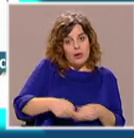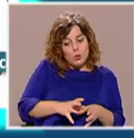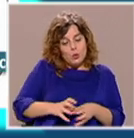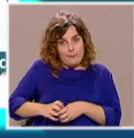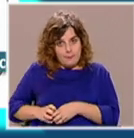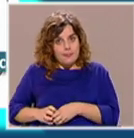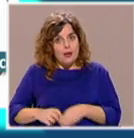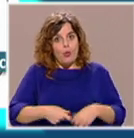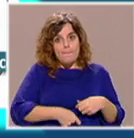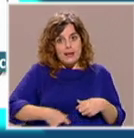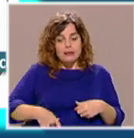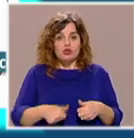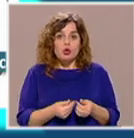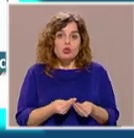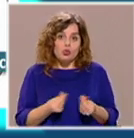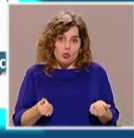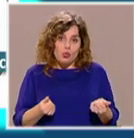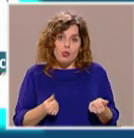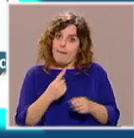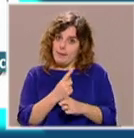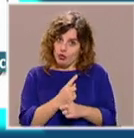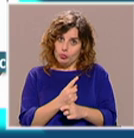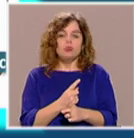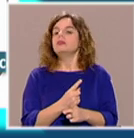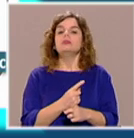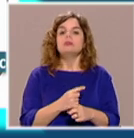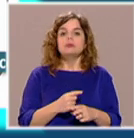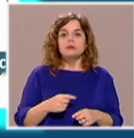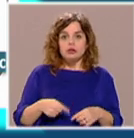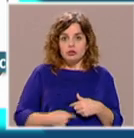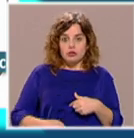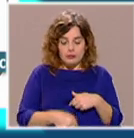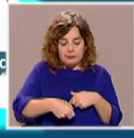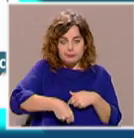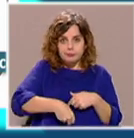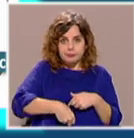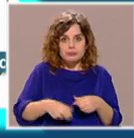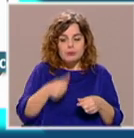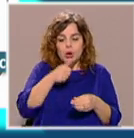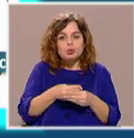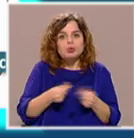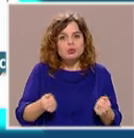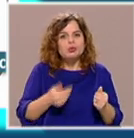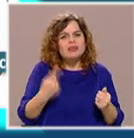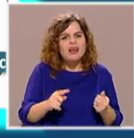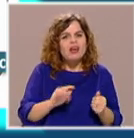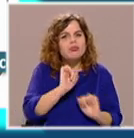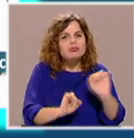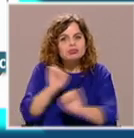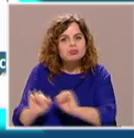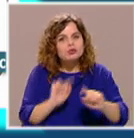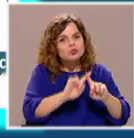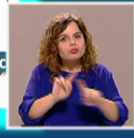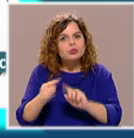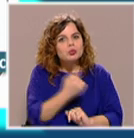o suco pancreático e o duodeno, que é a primeira parte do intestino, produz o suco intestinal. Então, a ação de todos